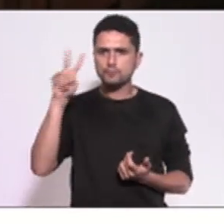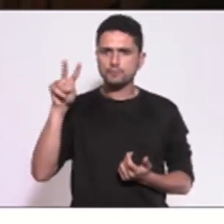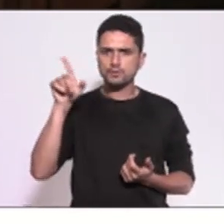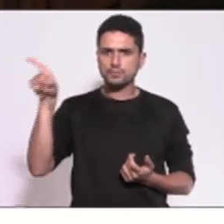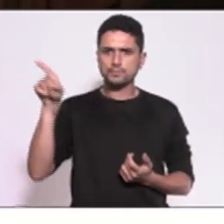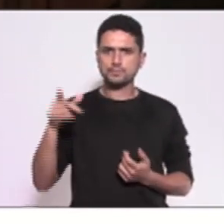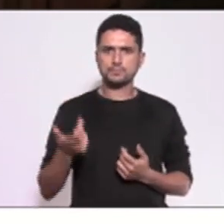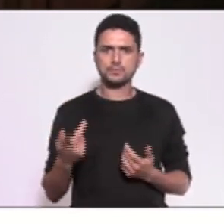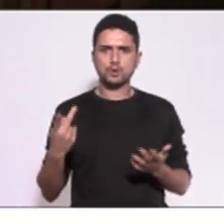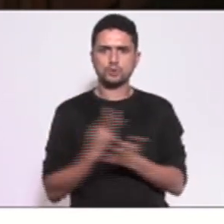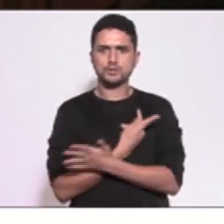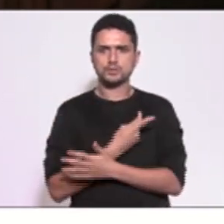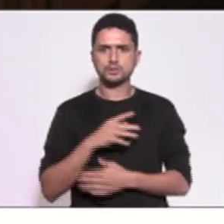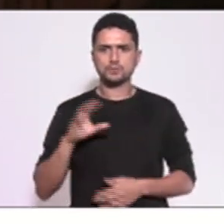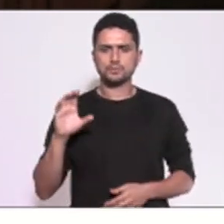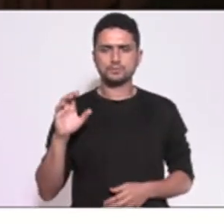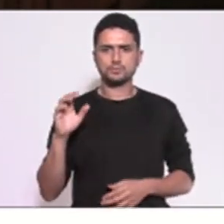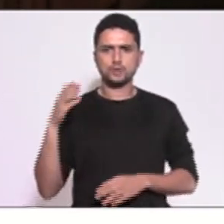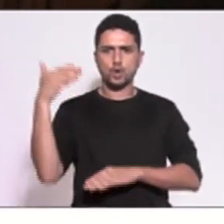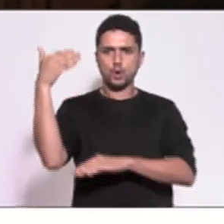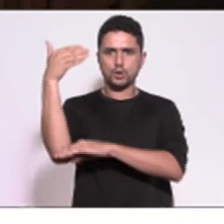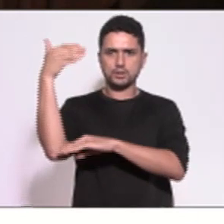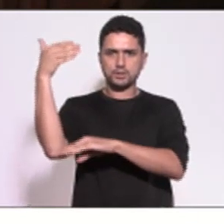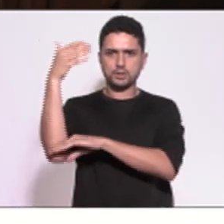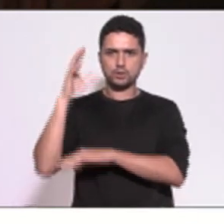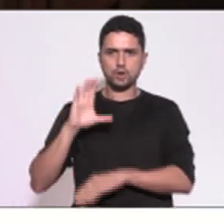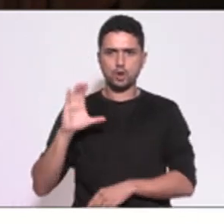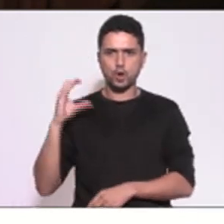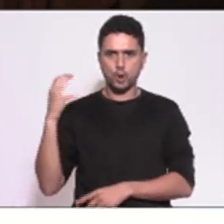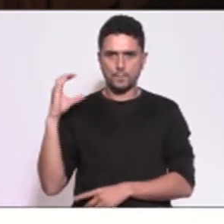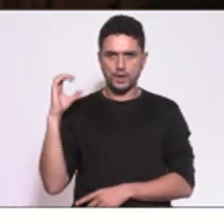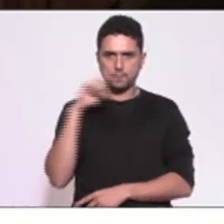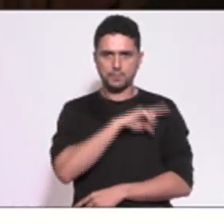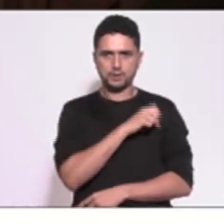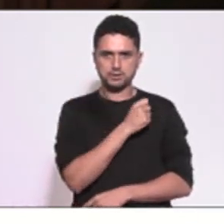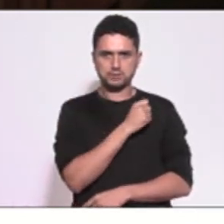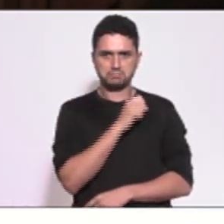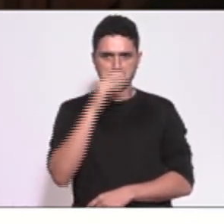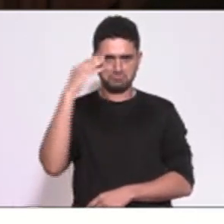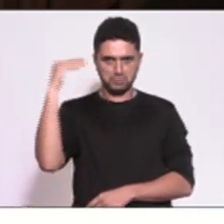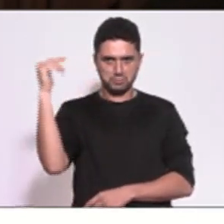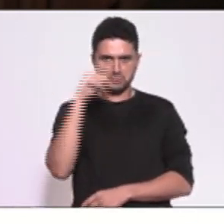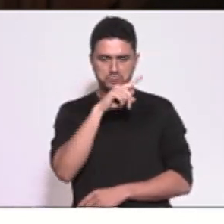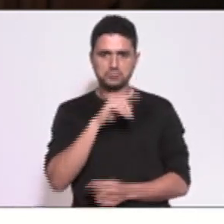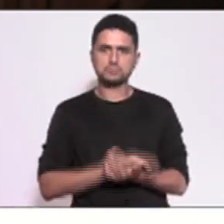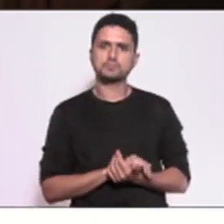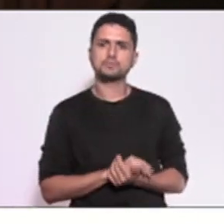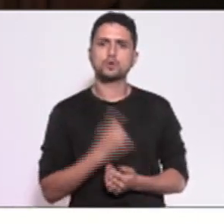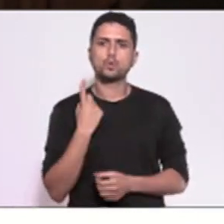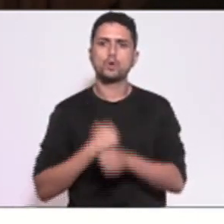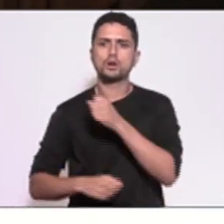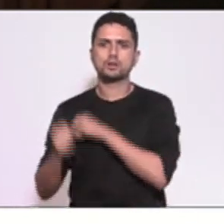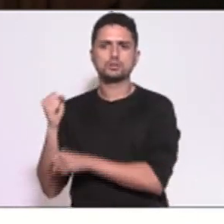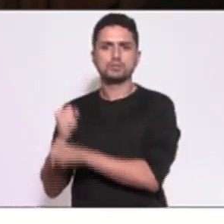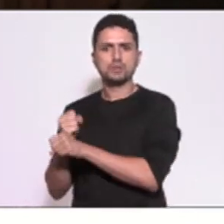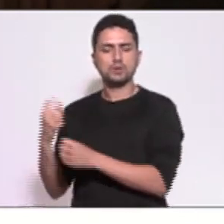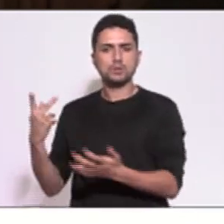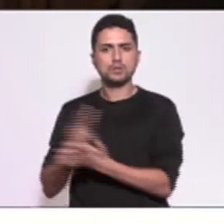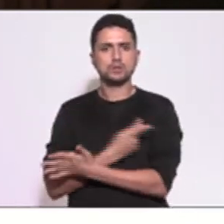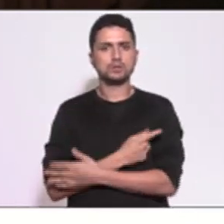presenciei no Copacabana Palace há cerca de um ano atrás, quando se virou as